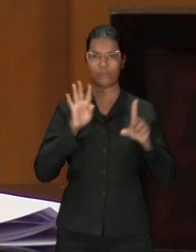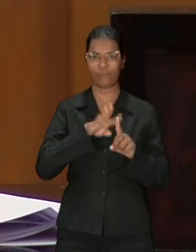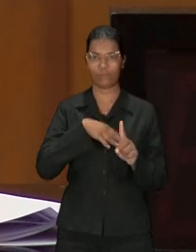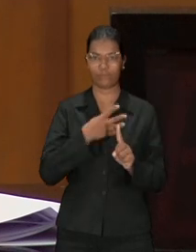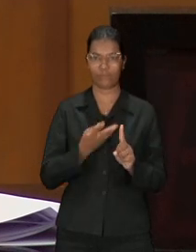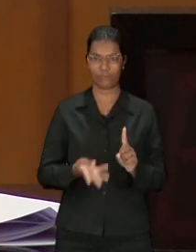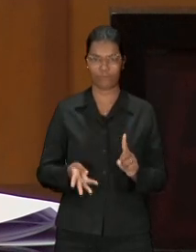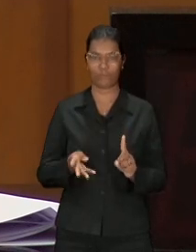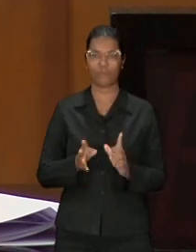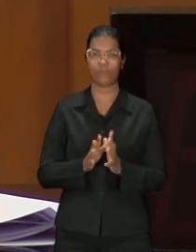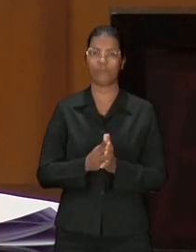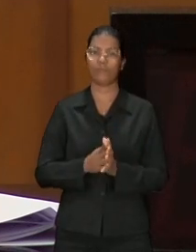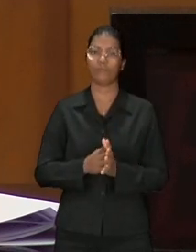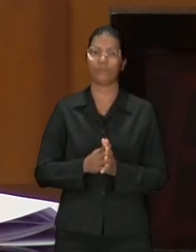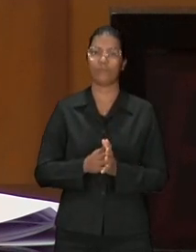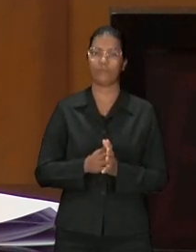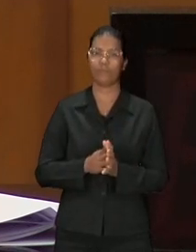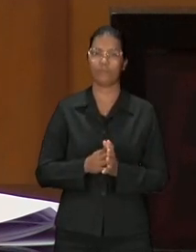é concedida,